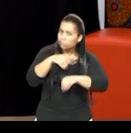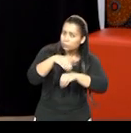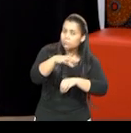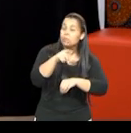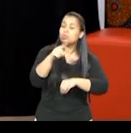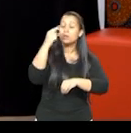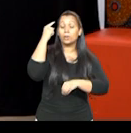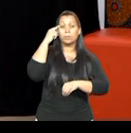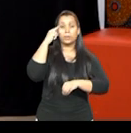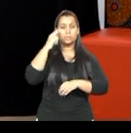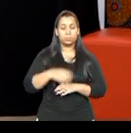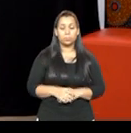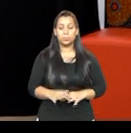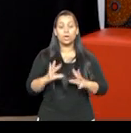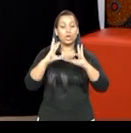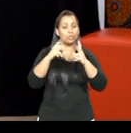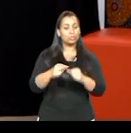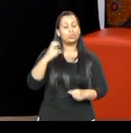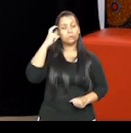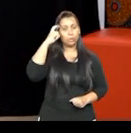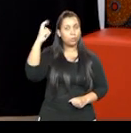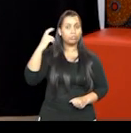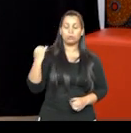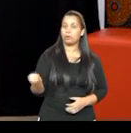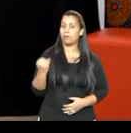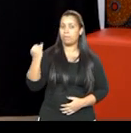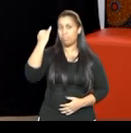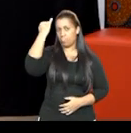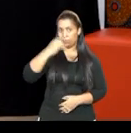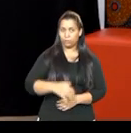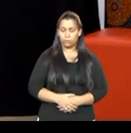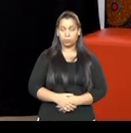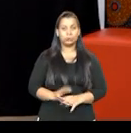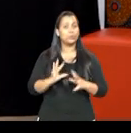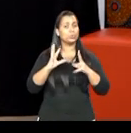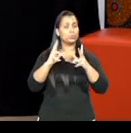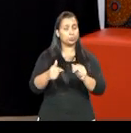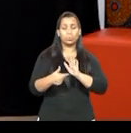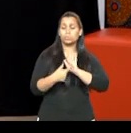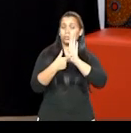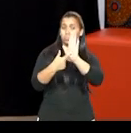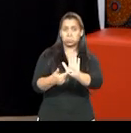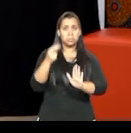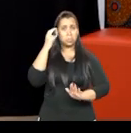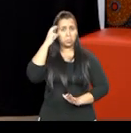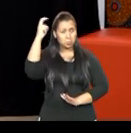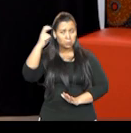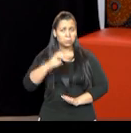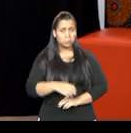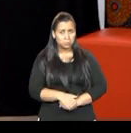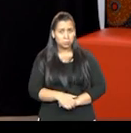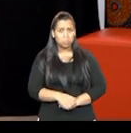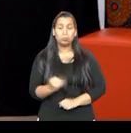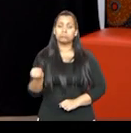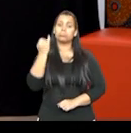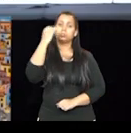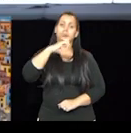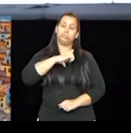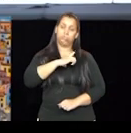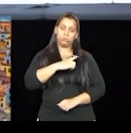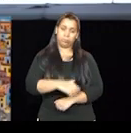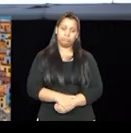reflexão. Toda cultura é válida e toda forma de expressar essa cultura é